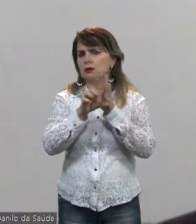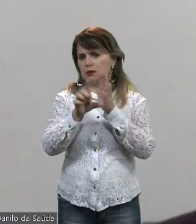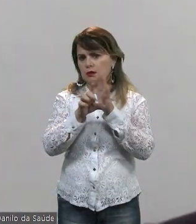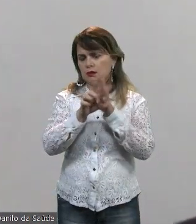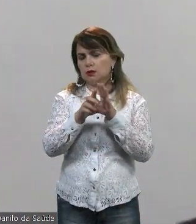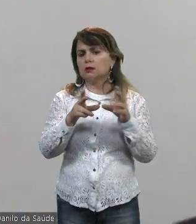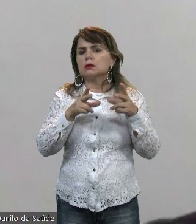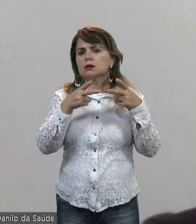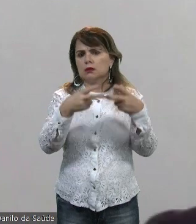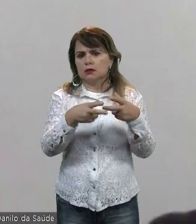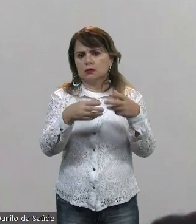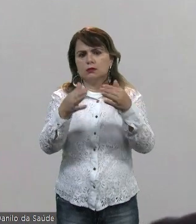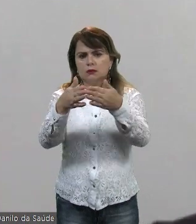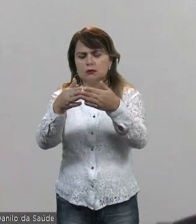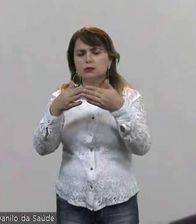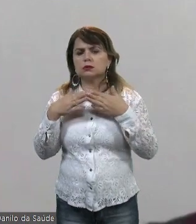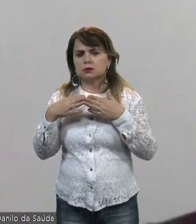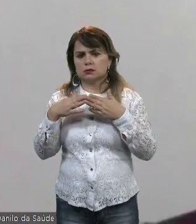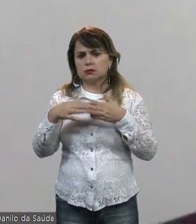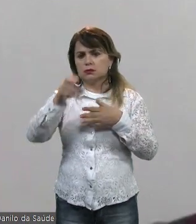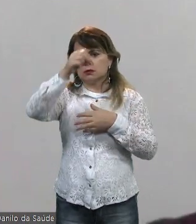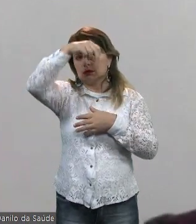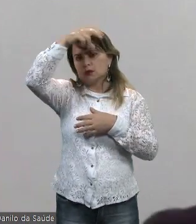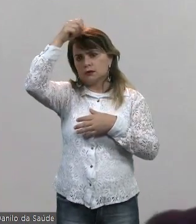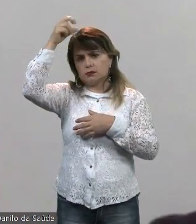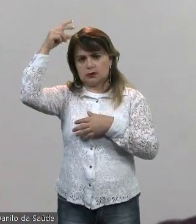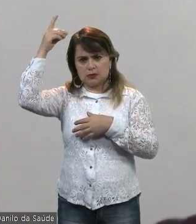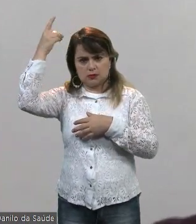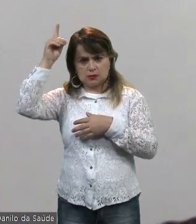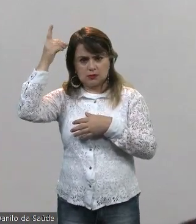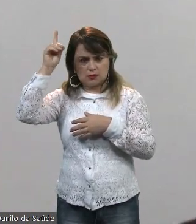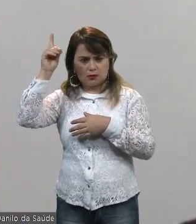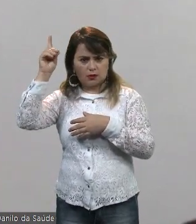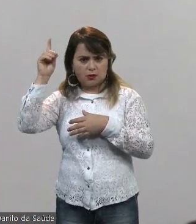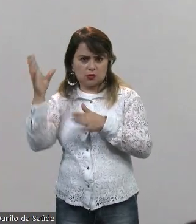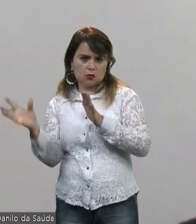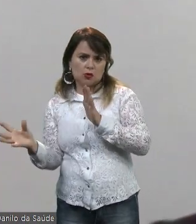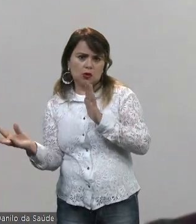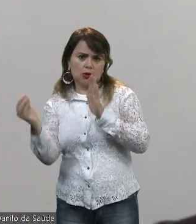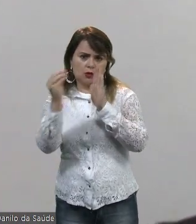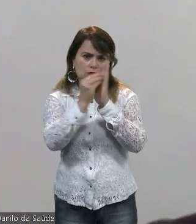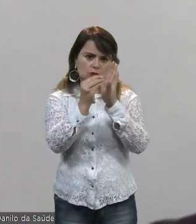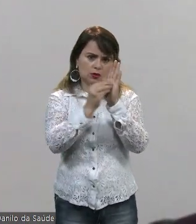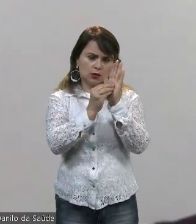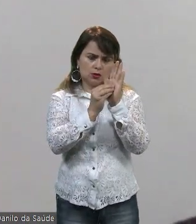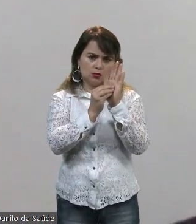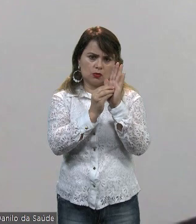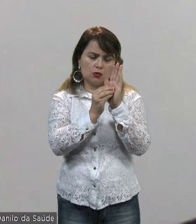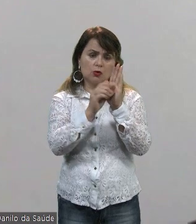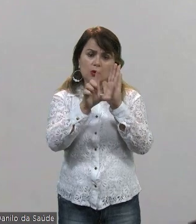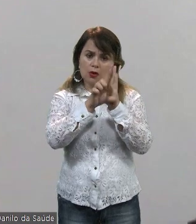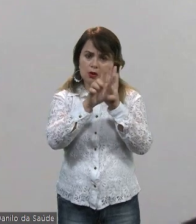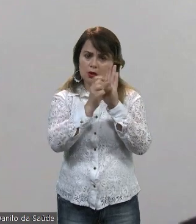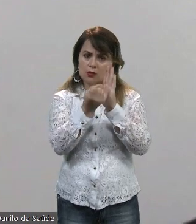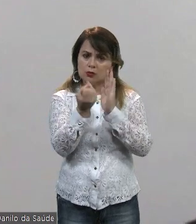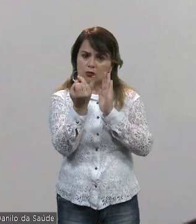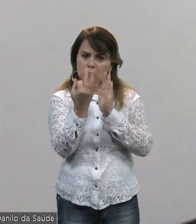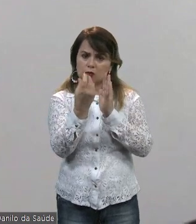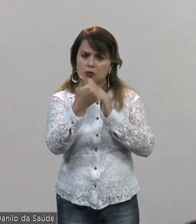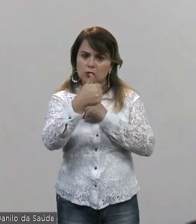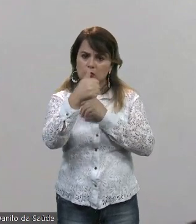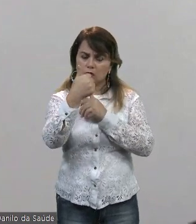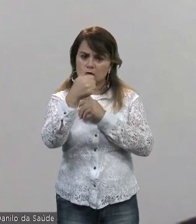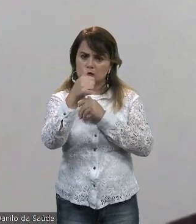aprovado, pedindo ao prefeito, incluindo na Lei 11 do município, que o adicional de insalubridade